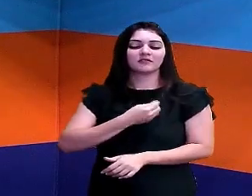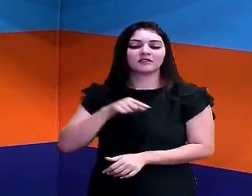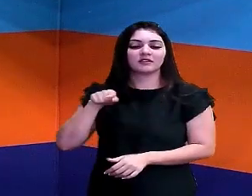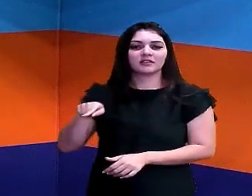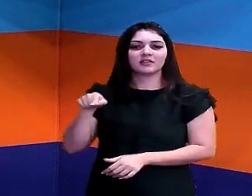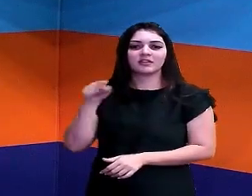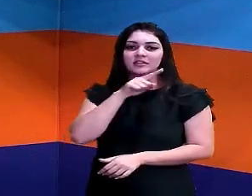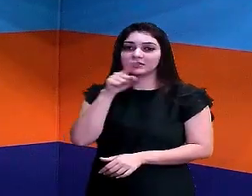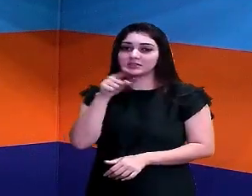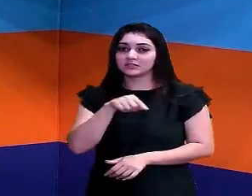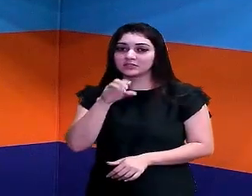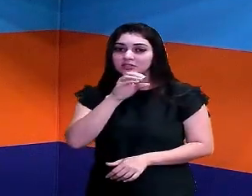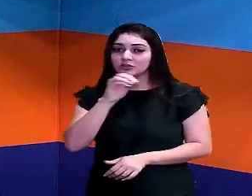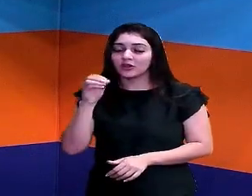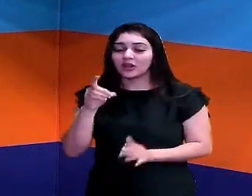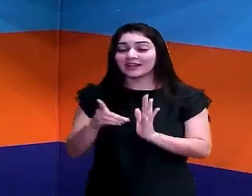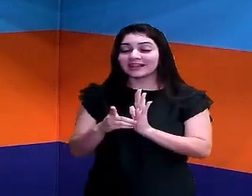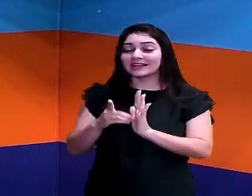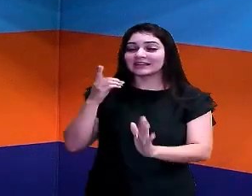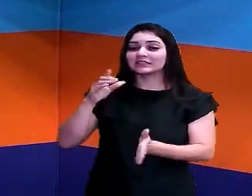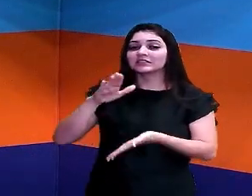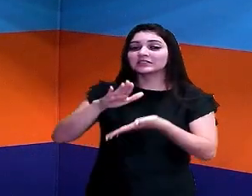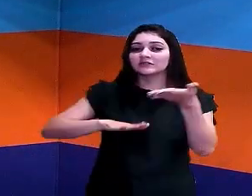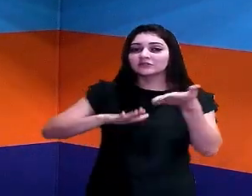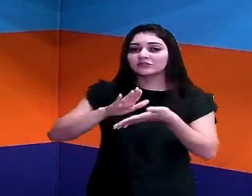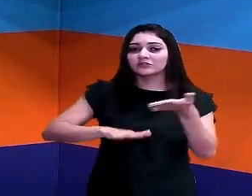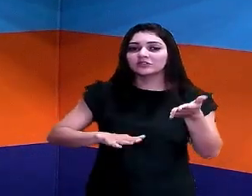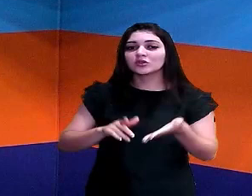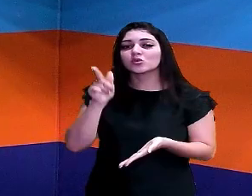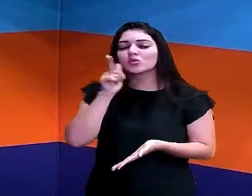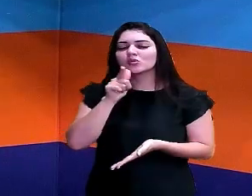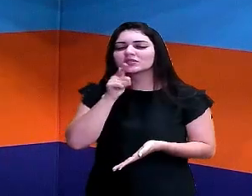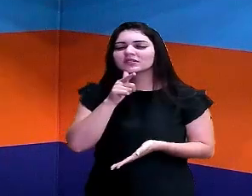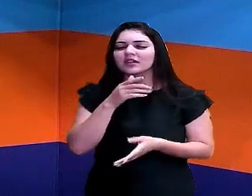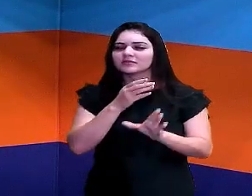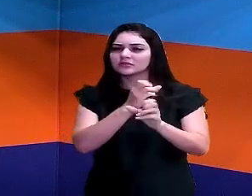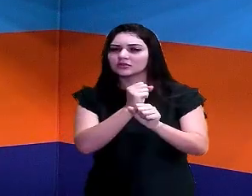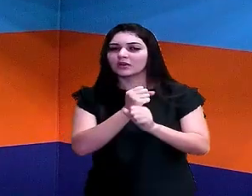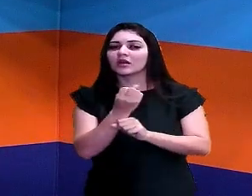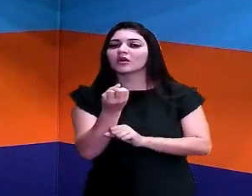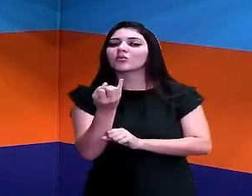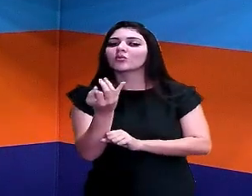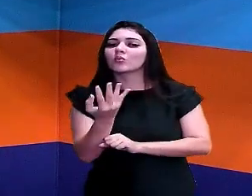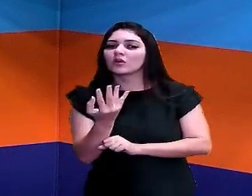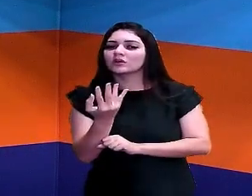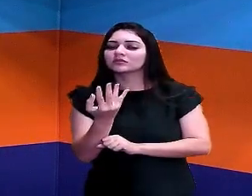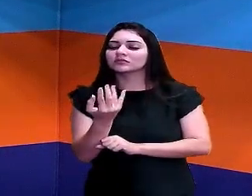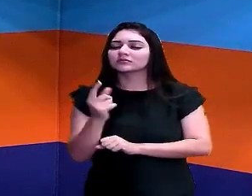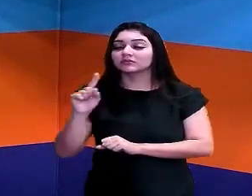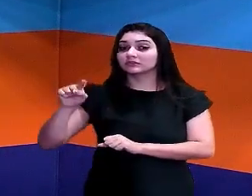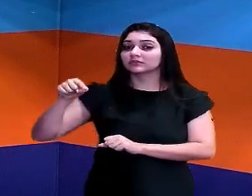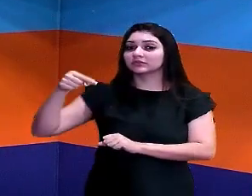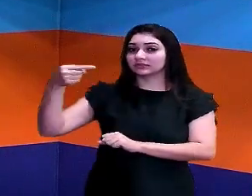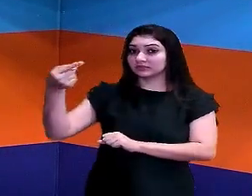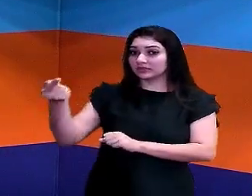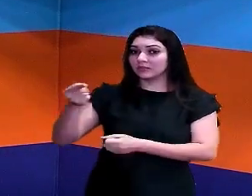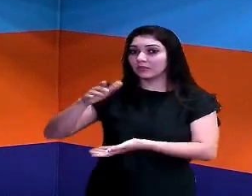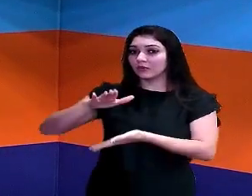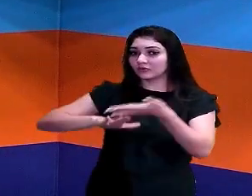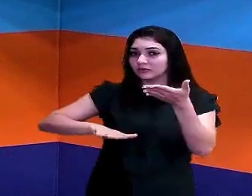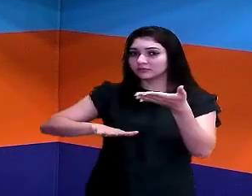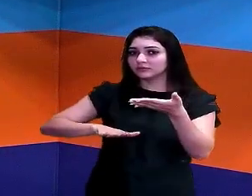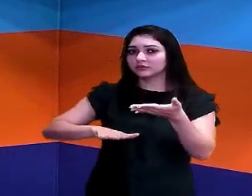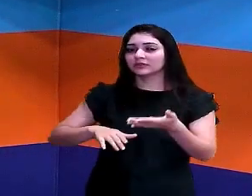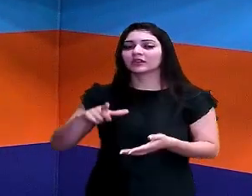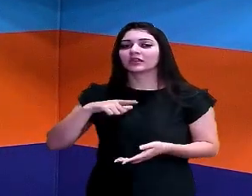da fuga? Você consegue calcular quantos pássaros ficarão depois da fuga? Então,